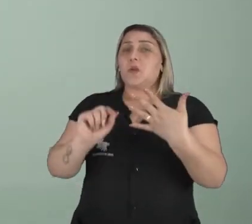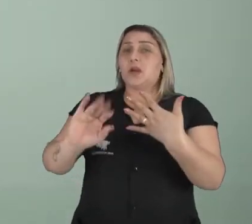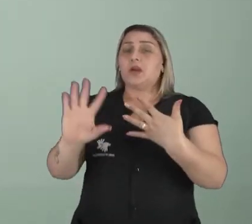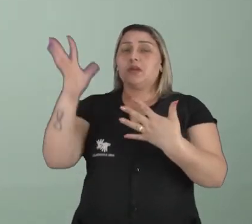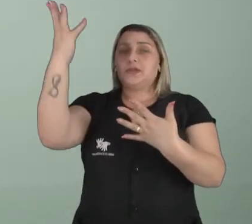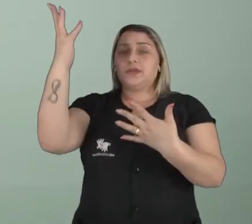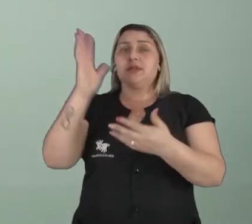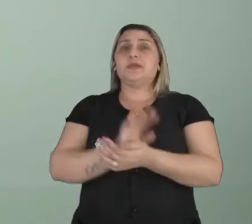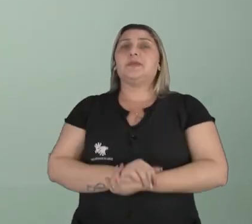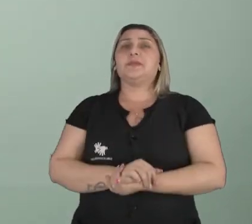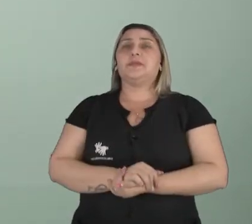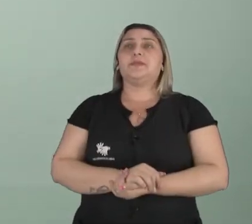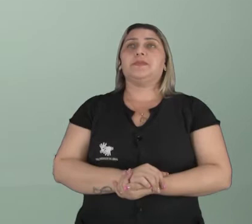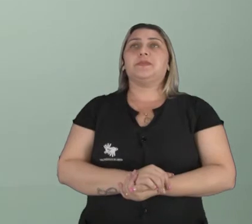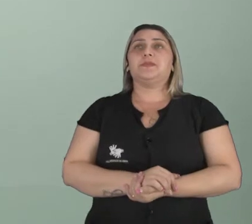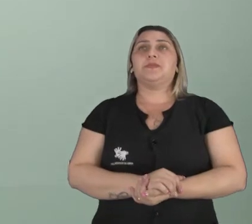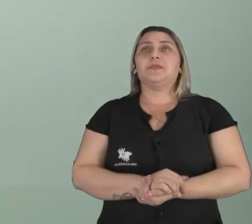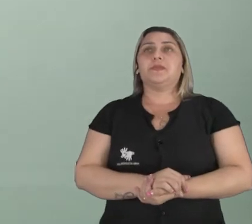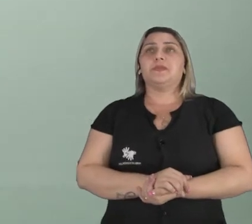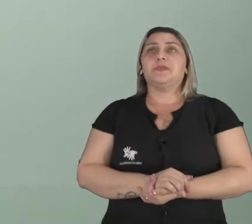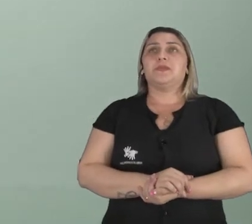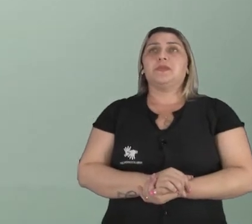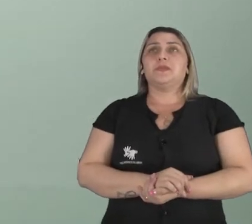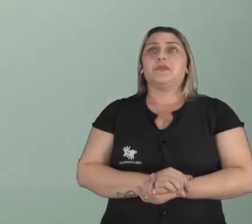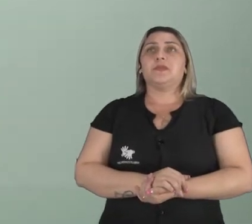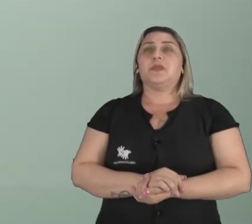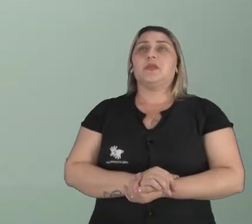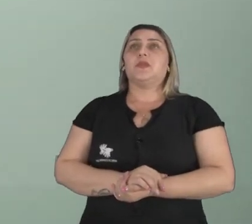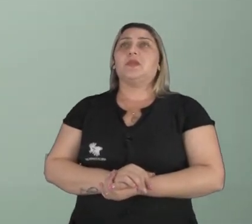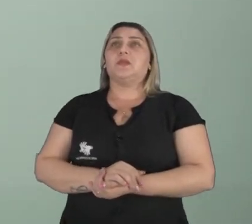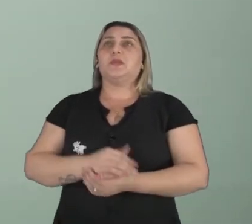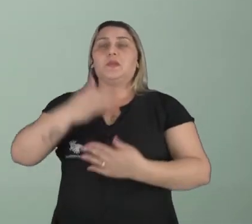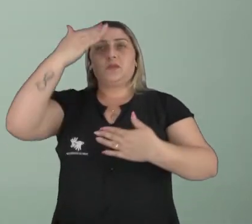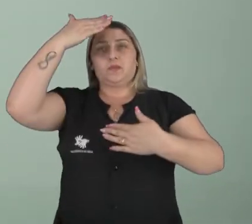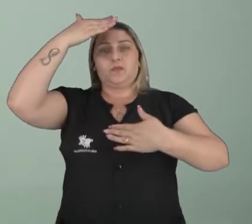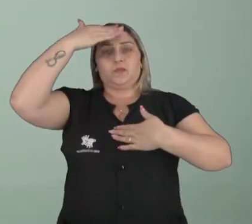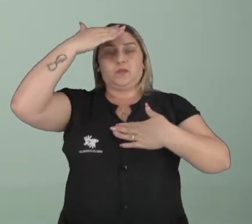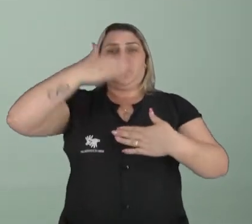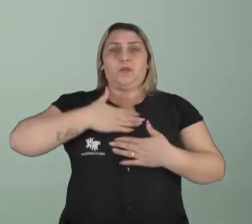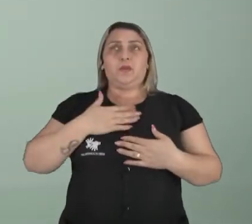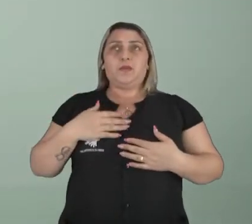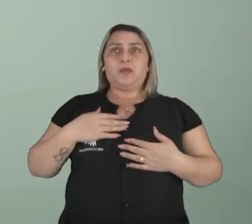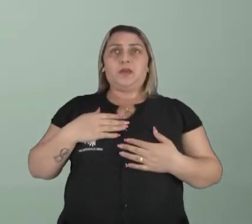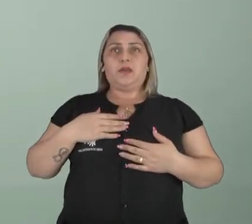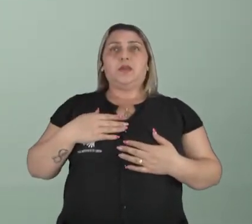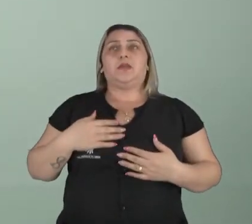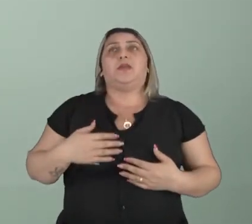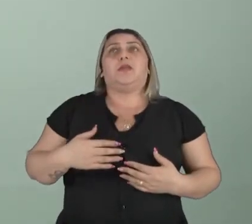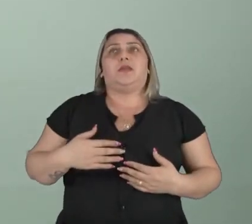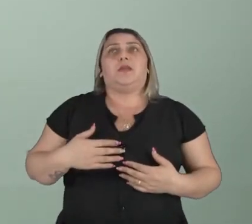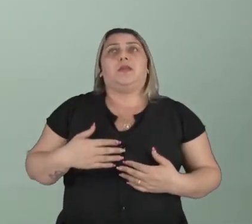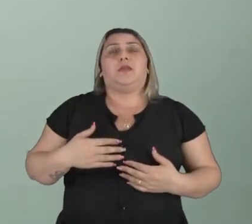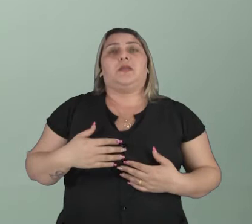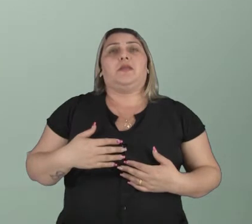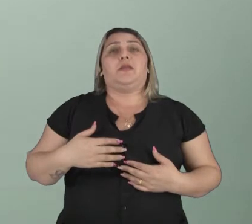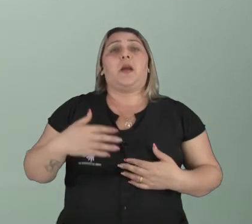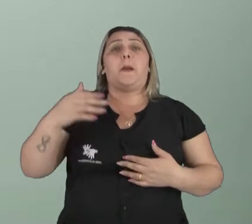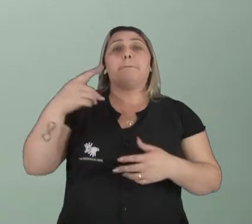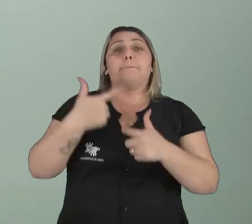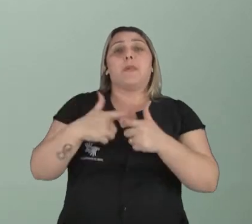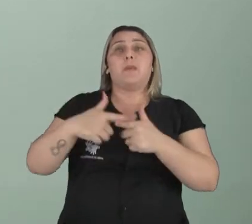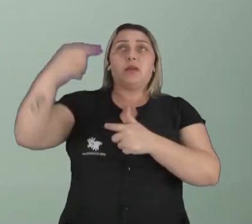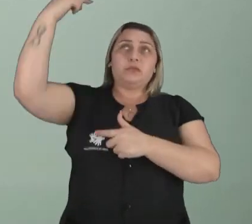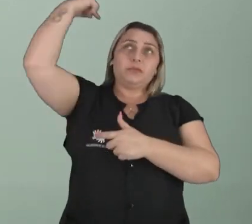o que que acontece eles acabam jogando o corpo para frente a muitas vezes crio sérios problemas de coluna